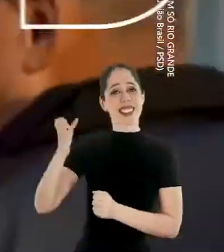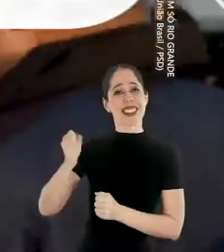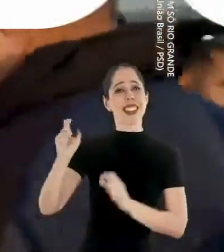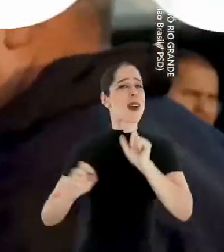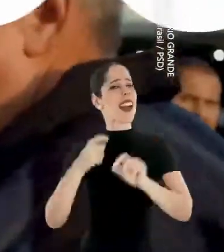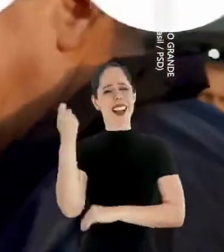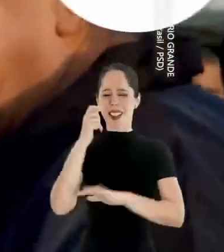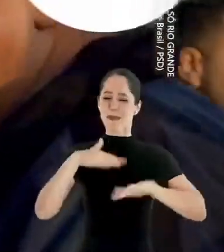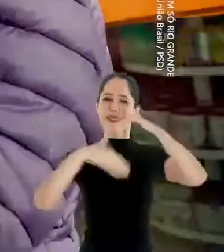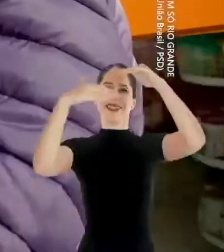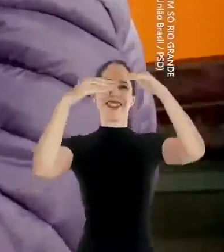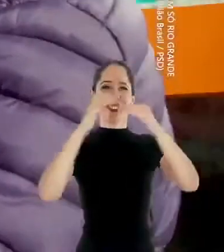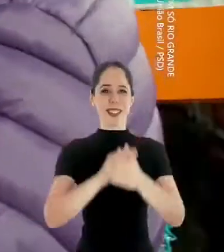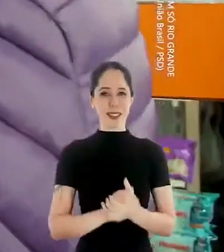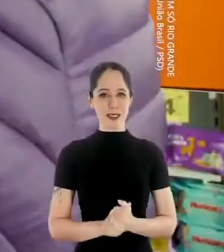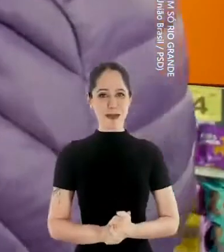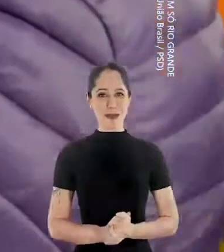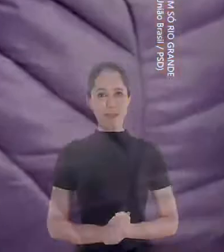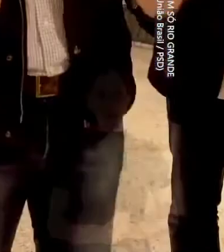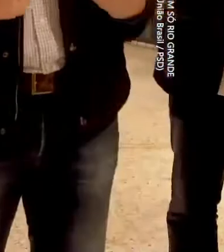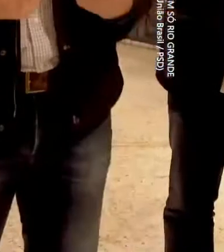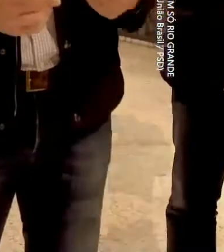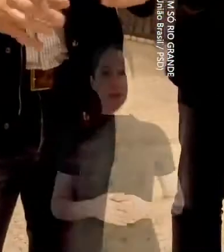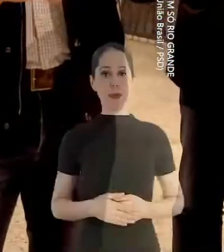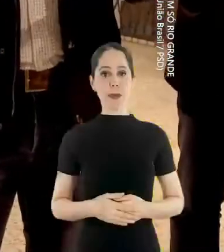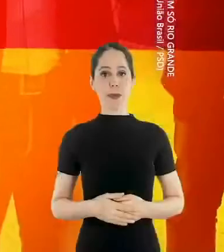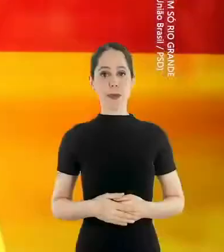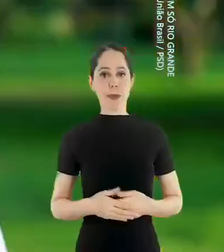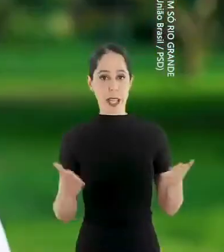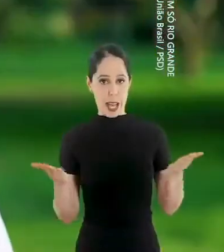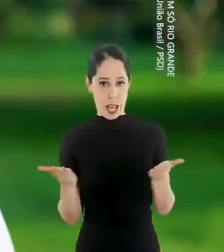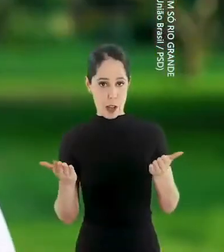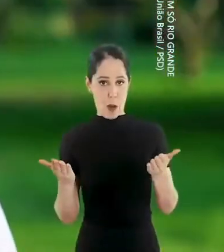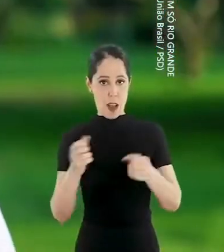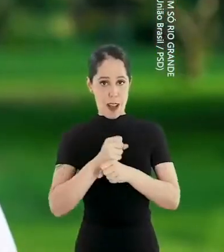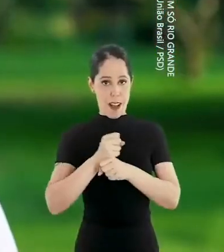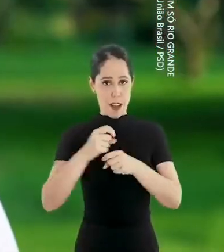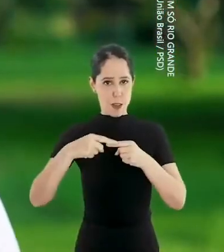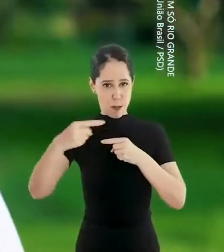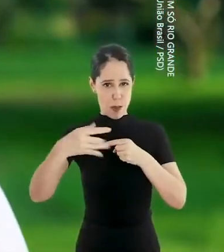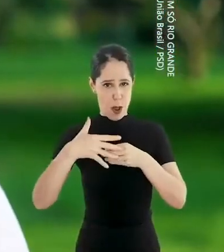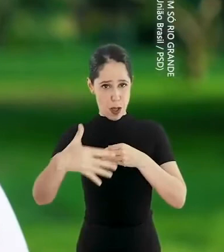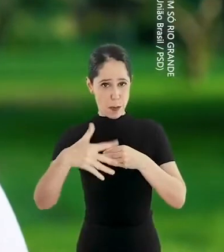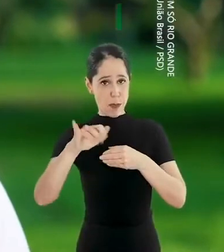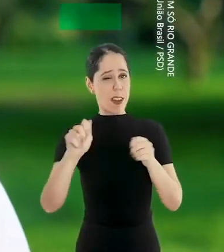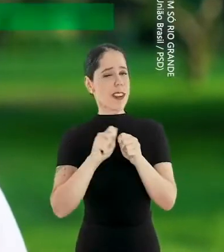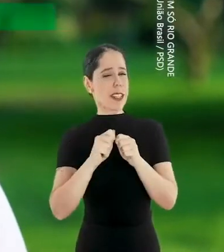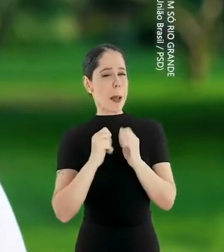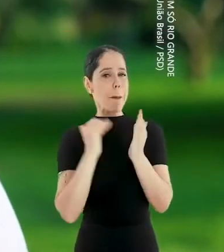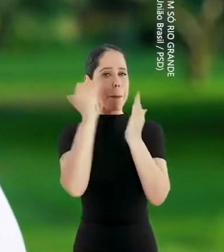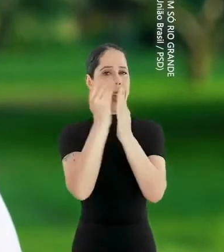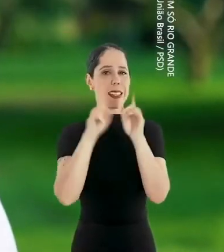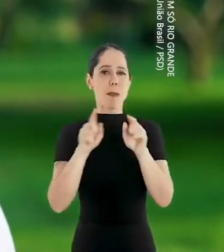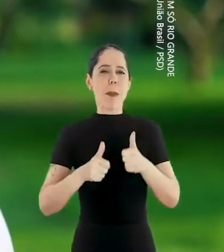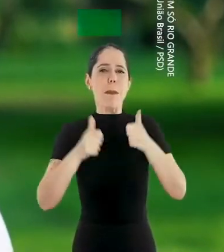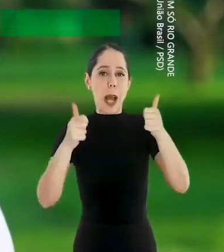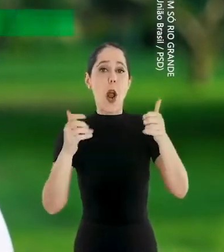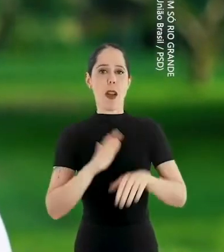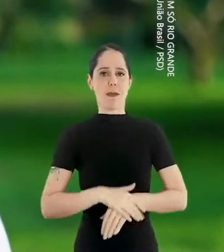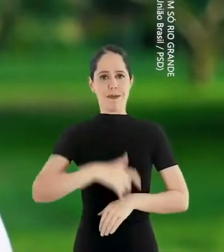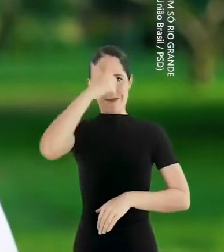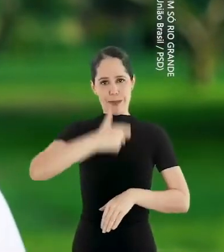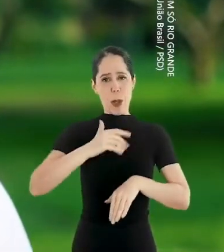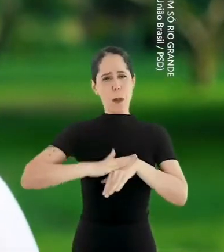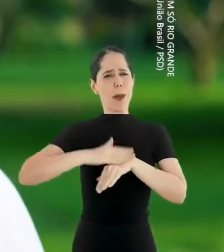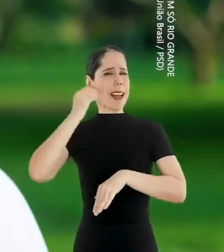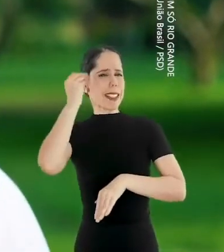Com Eduardo o Rio Grande avançou. Agora, nos próximos anos, vamos fazer mais e melhor. Eu estou